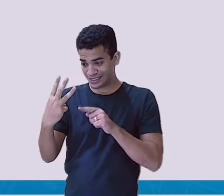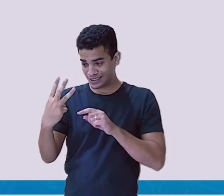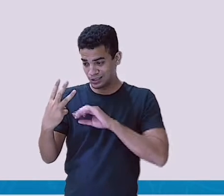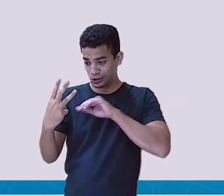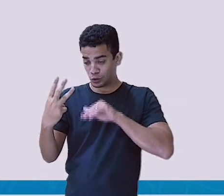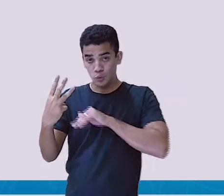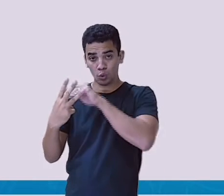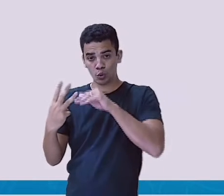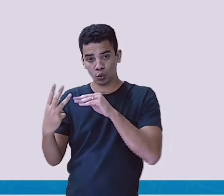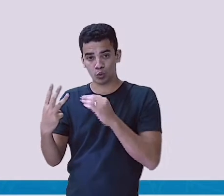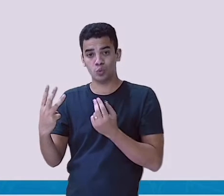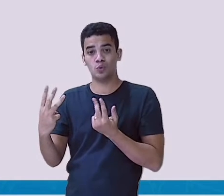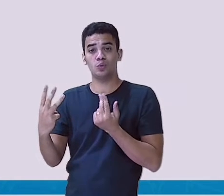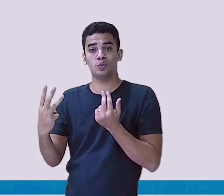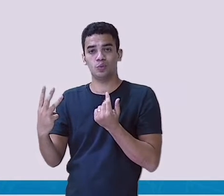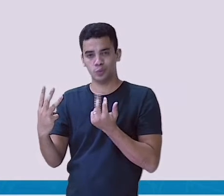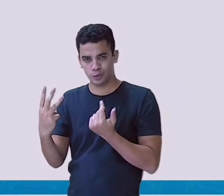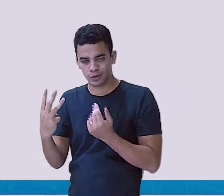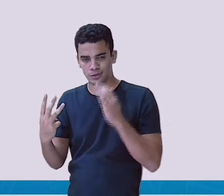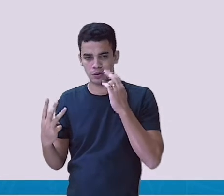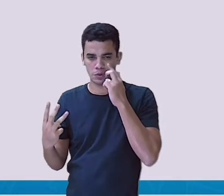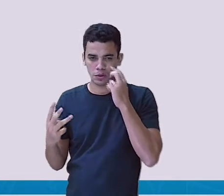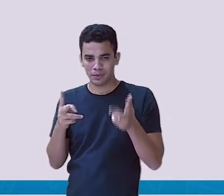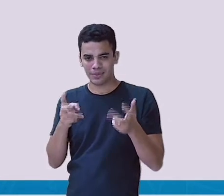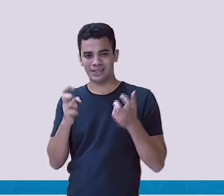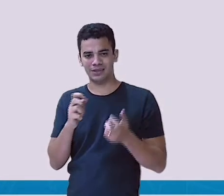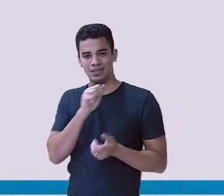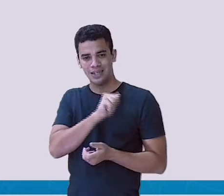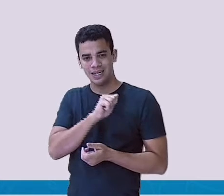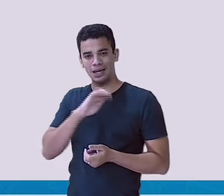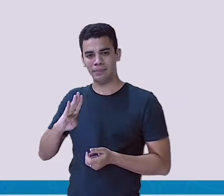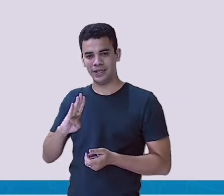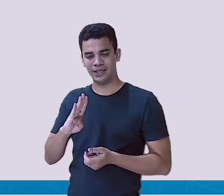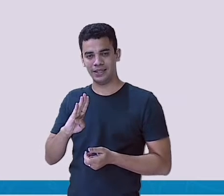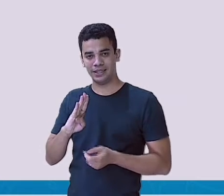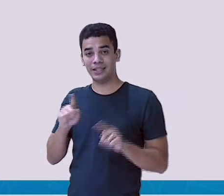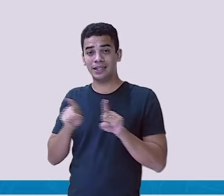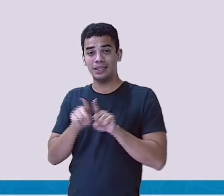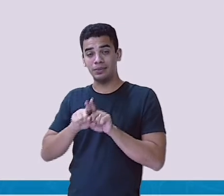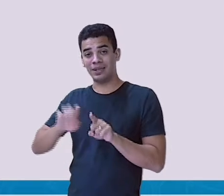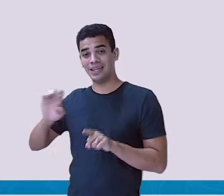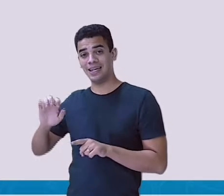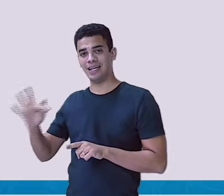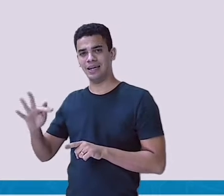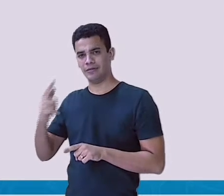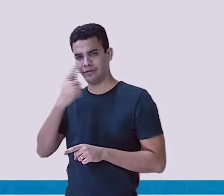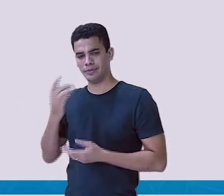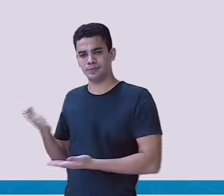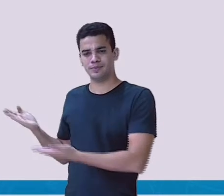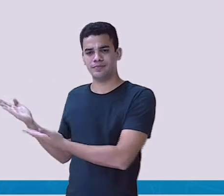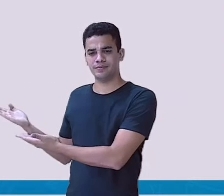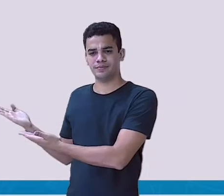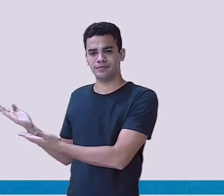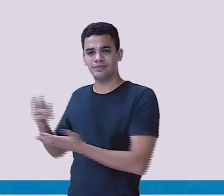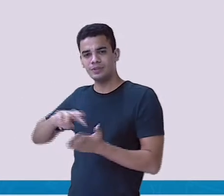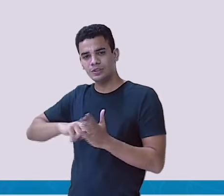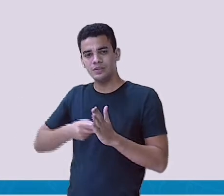é congruente ao lado EF. AB é congruente ao